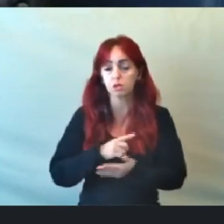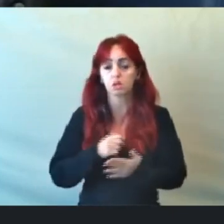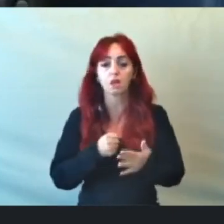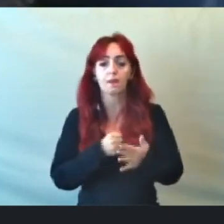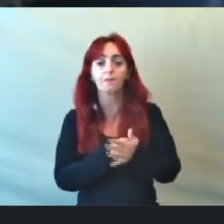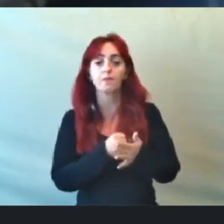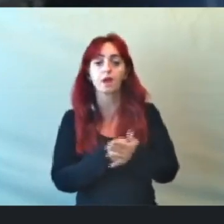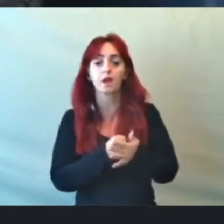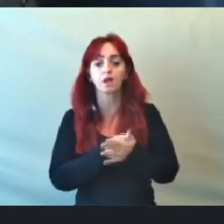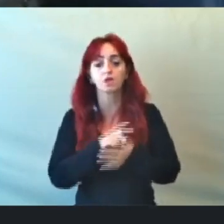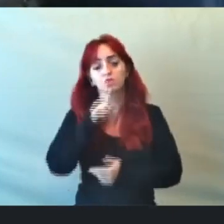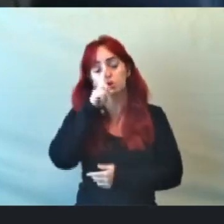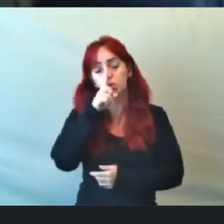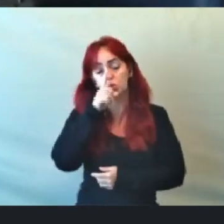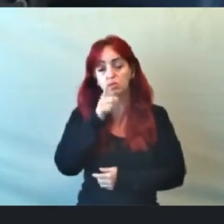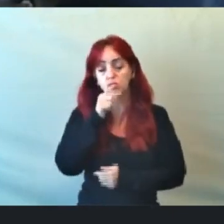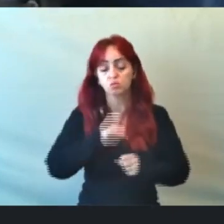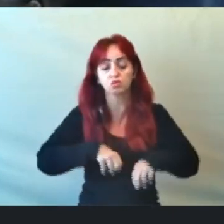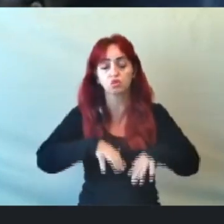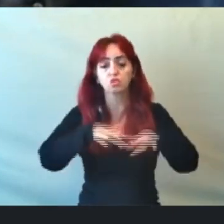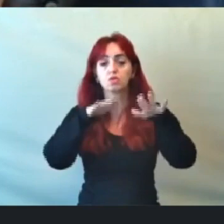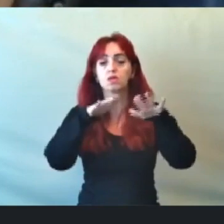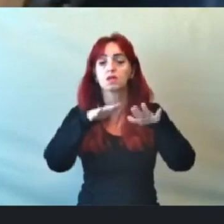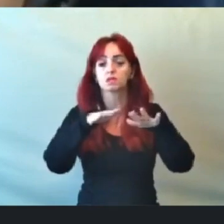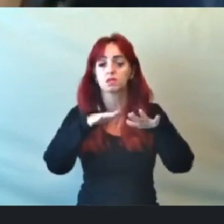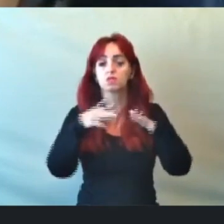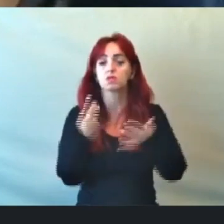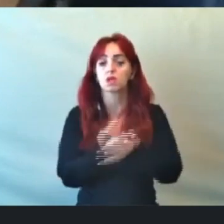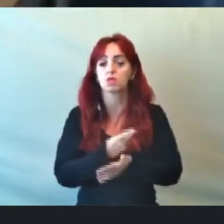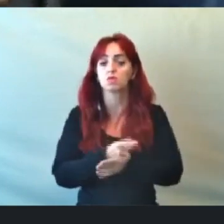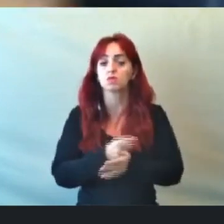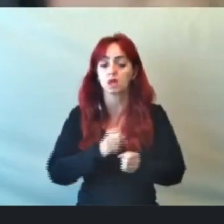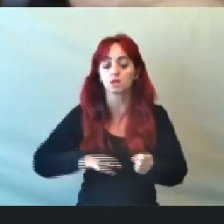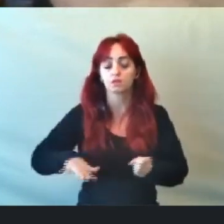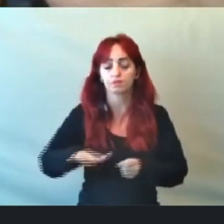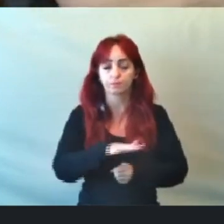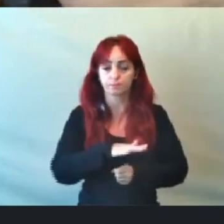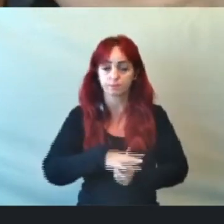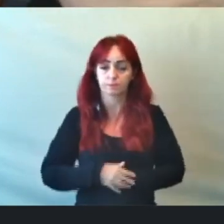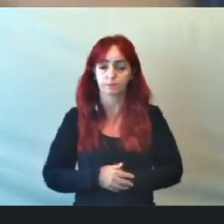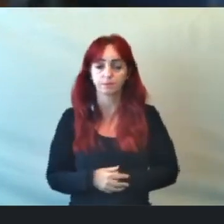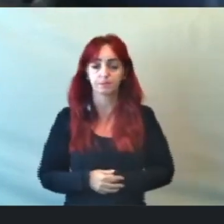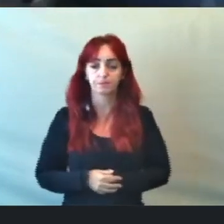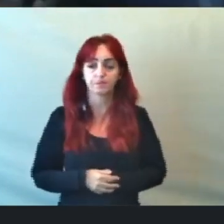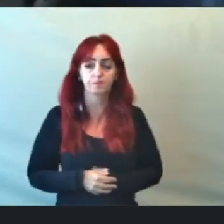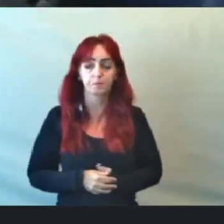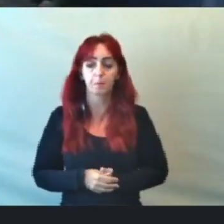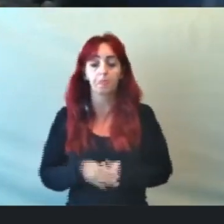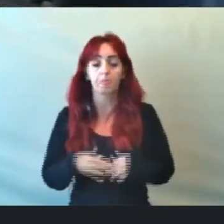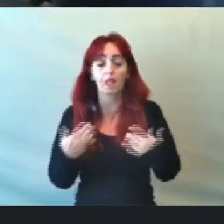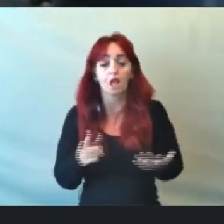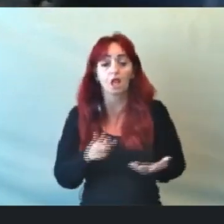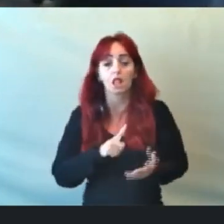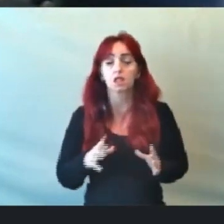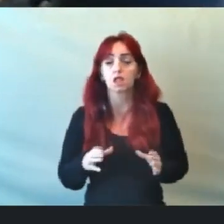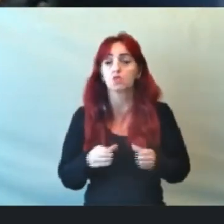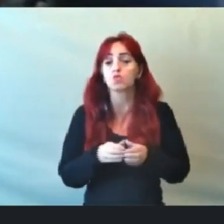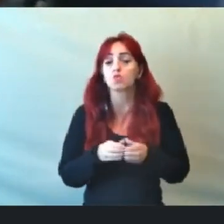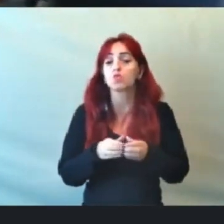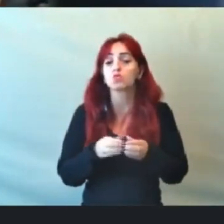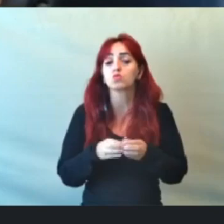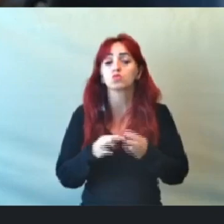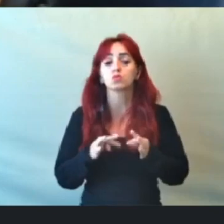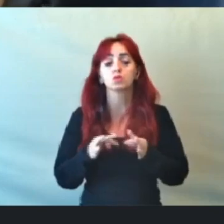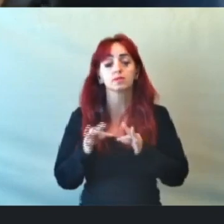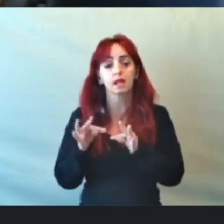ainda são altos em algumas bacias. Bom, aí há um conjunto de técnicas que nós